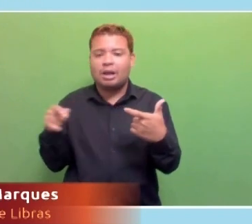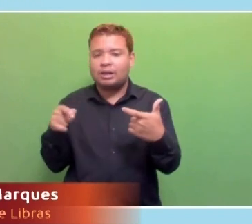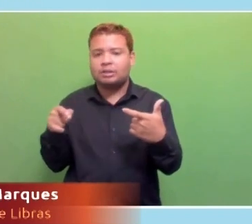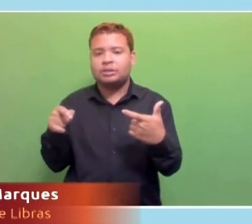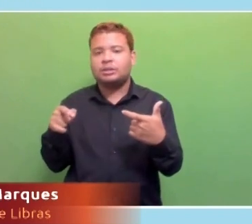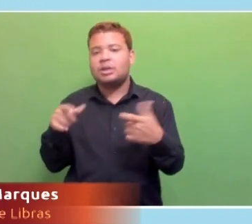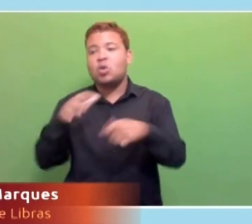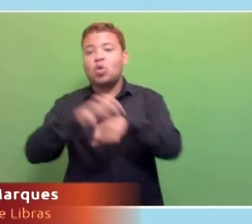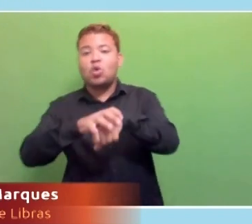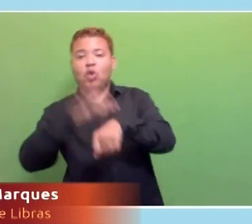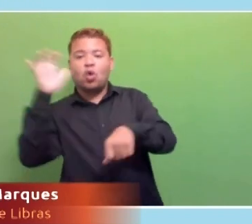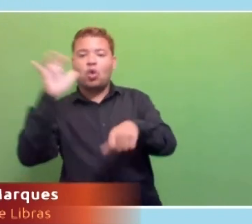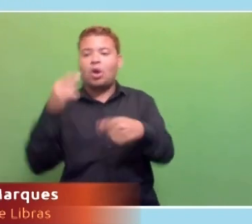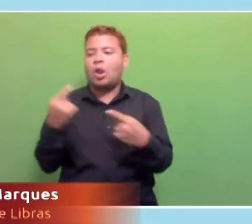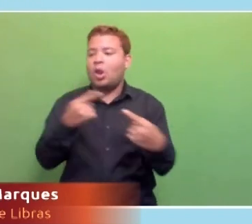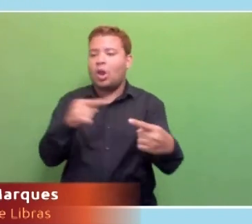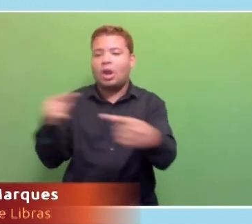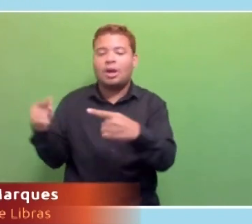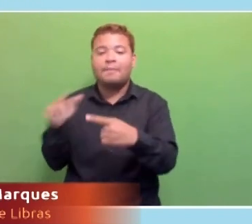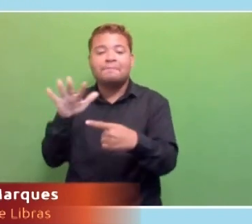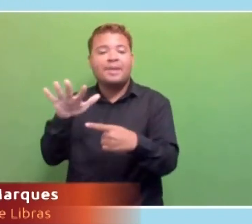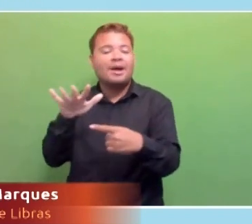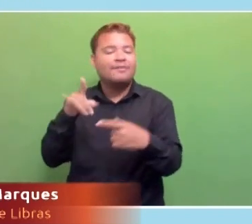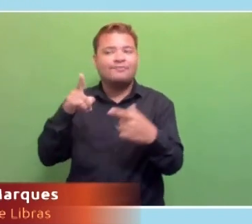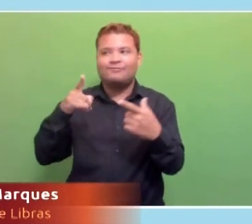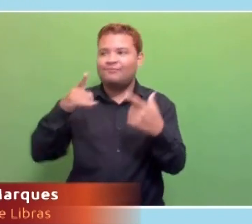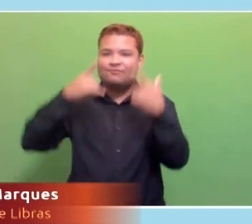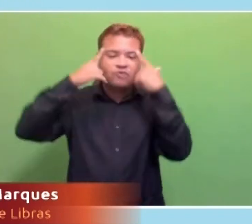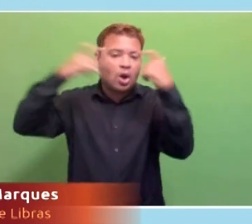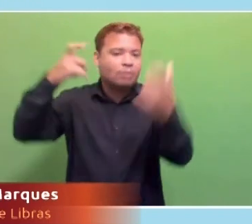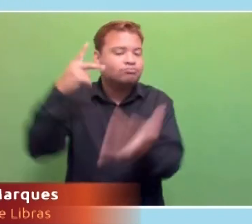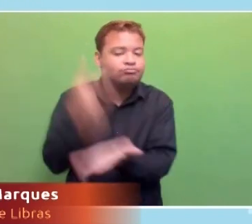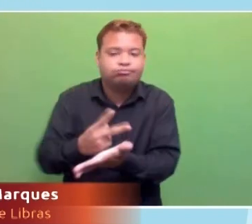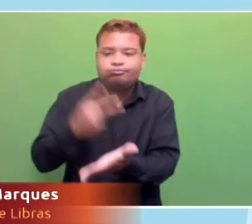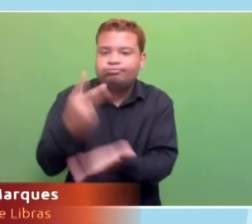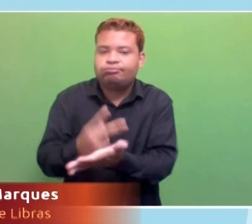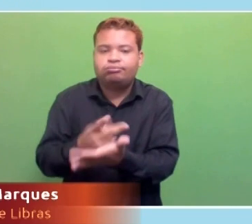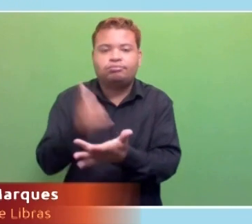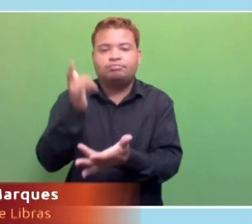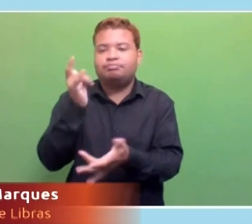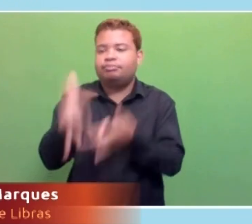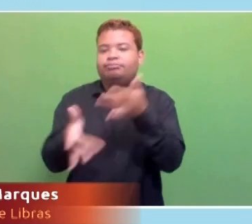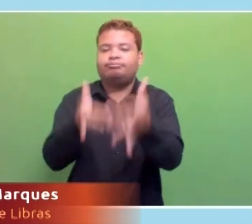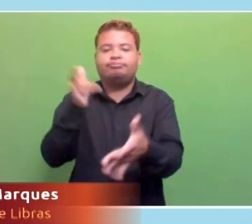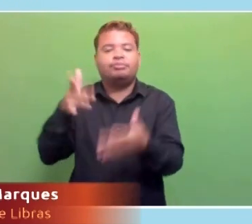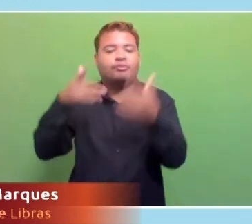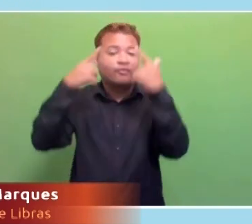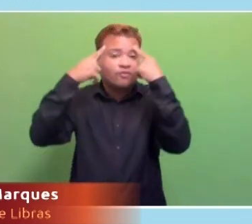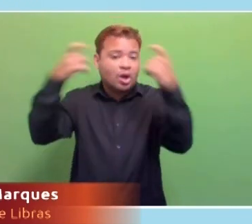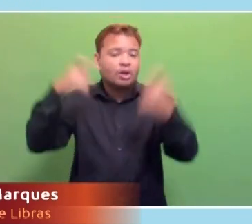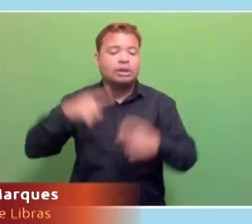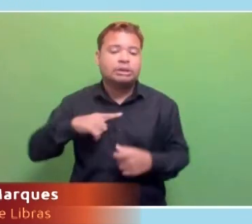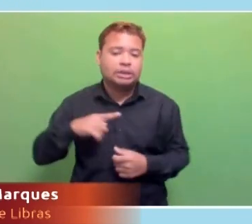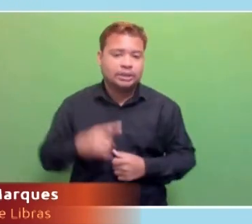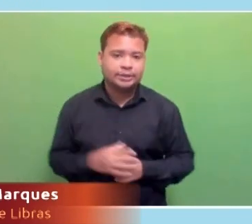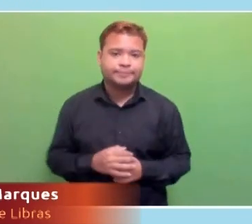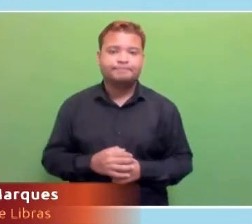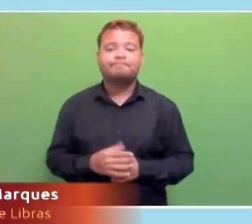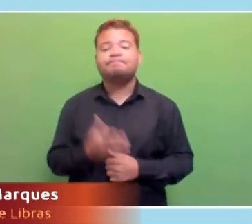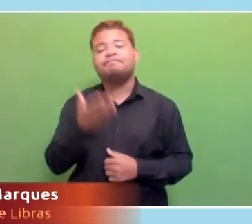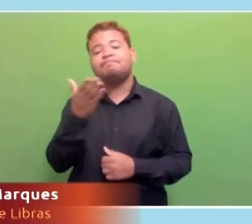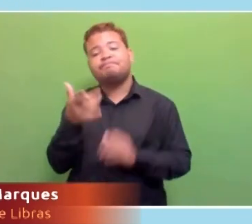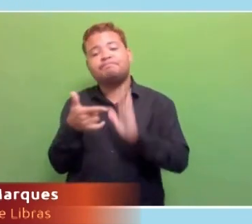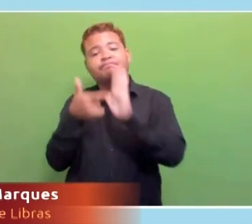anticolonialistas que não fizeram uso da violência, infelizmente, né? Então, aqui é só para demonstrar